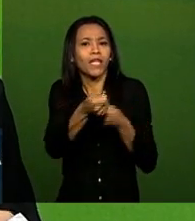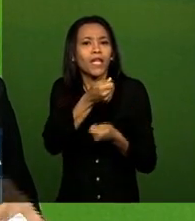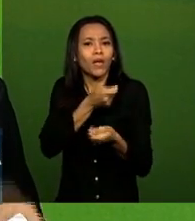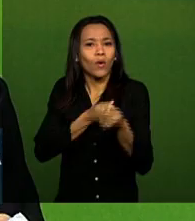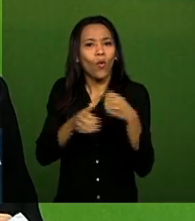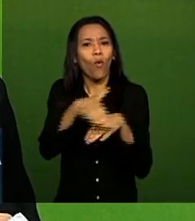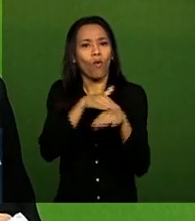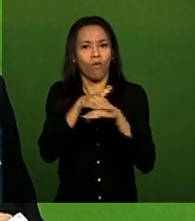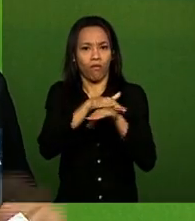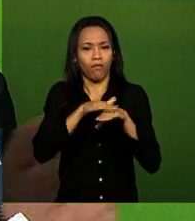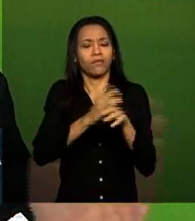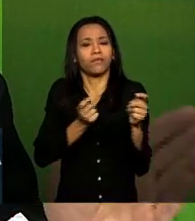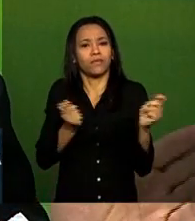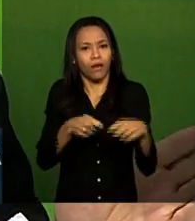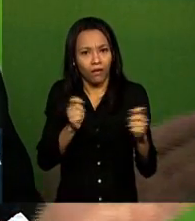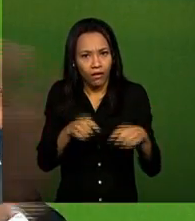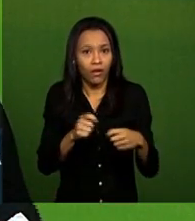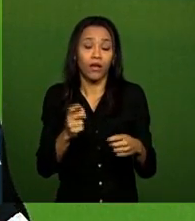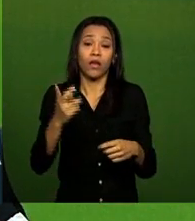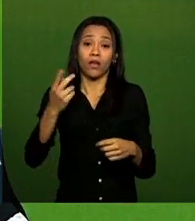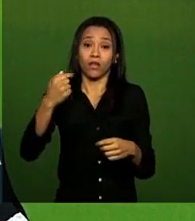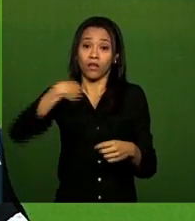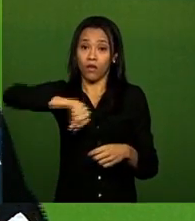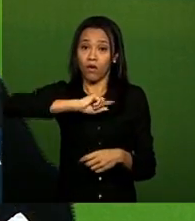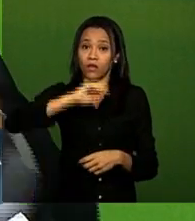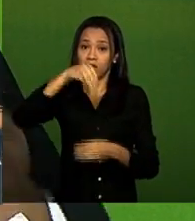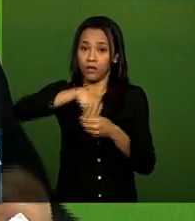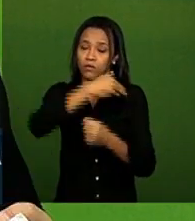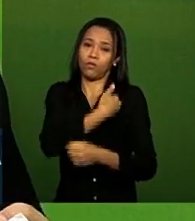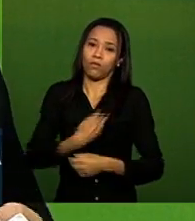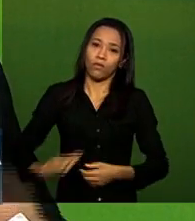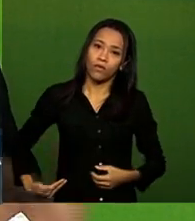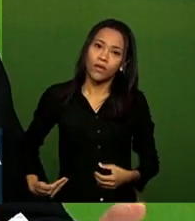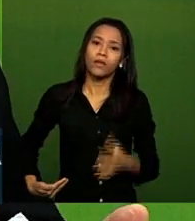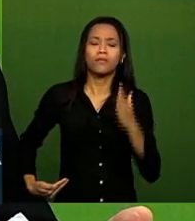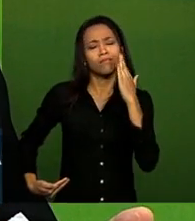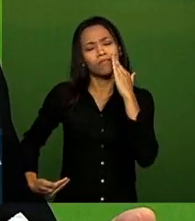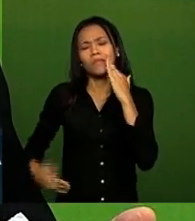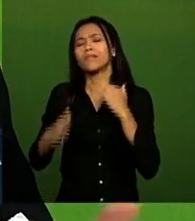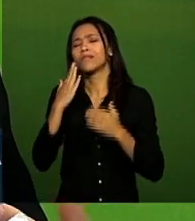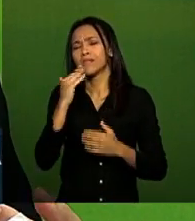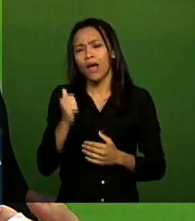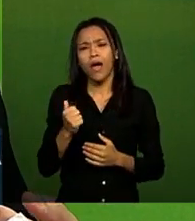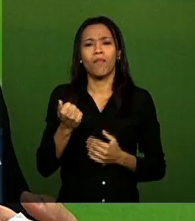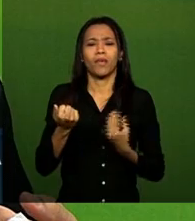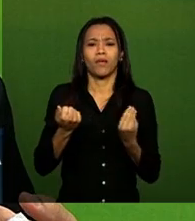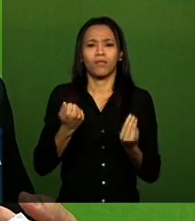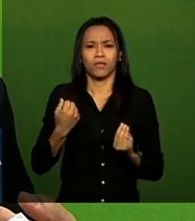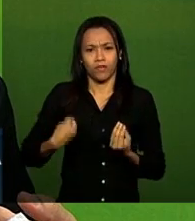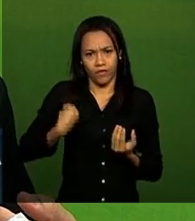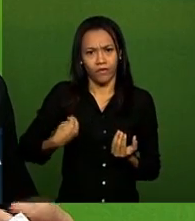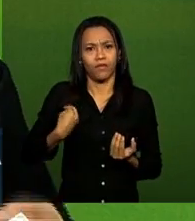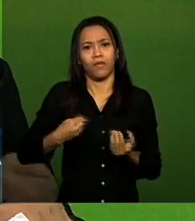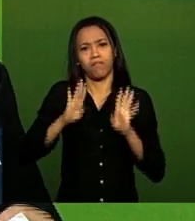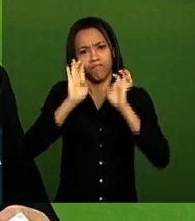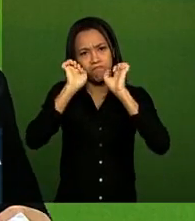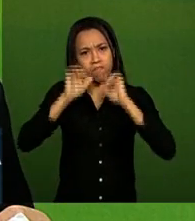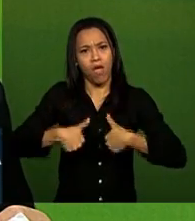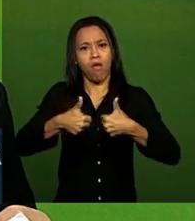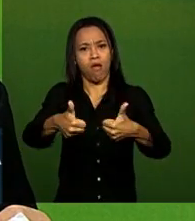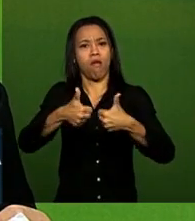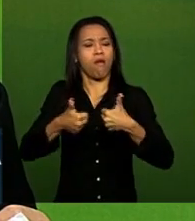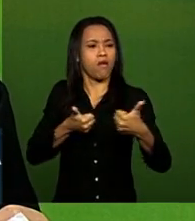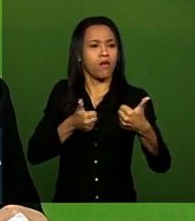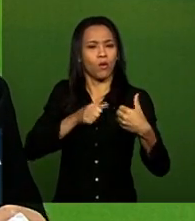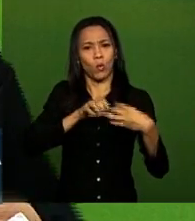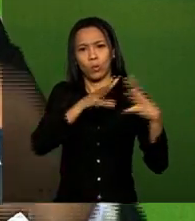governo a sociedade nós temos tido uma enorme capacidade de conviver com essas tensões positivas H um processo rápido